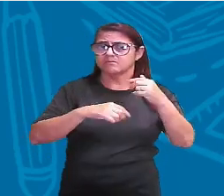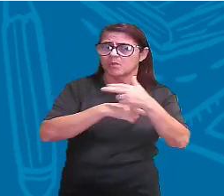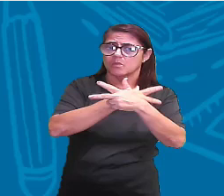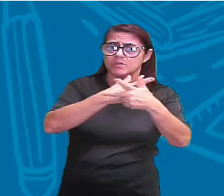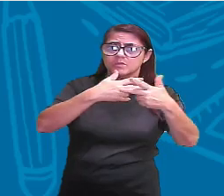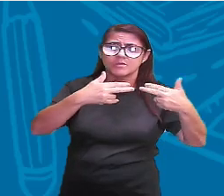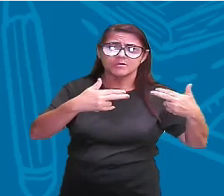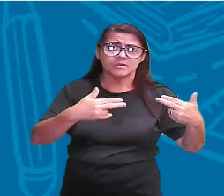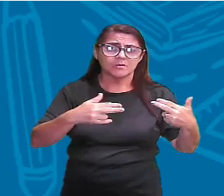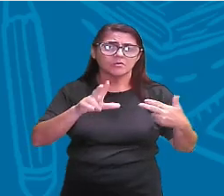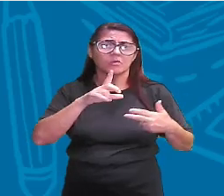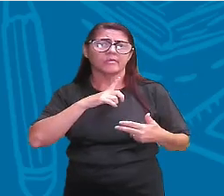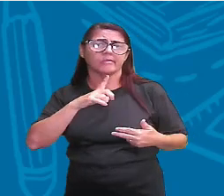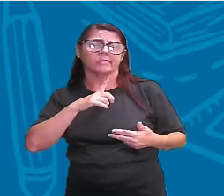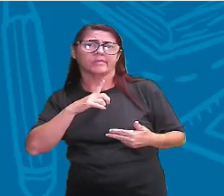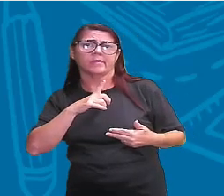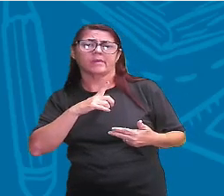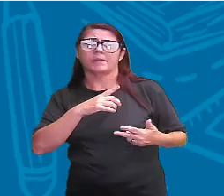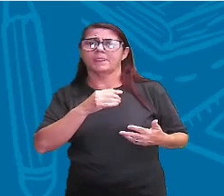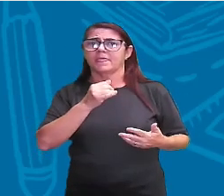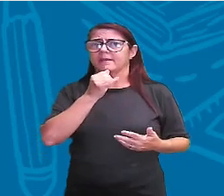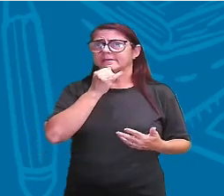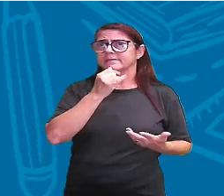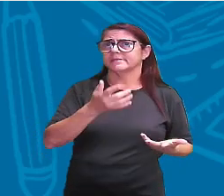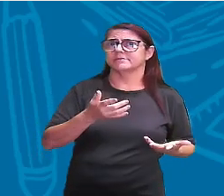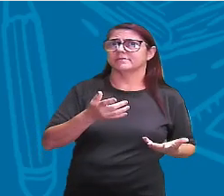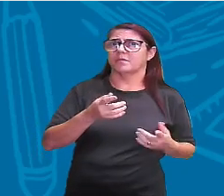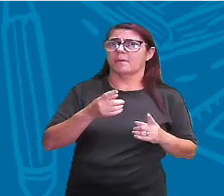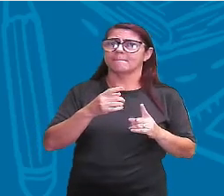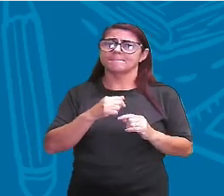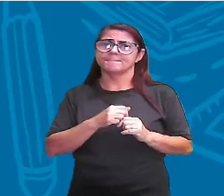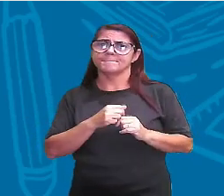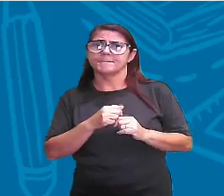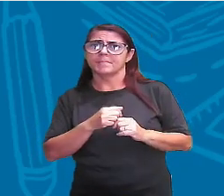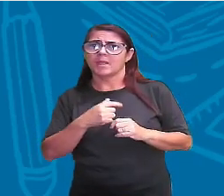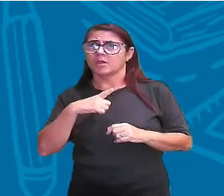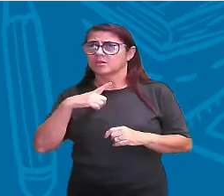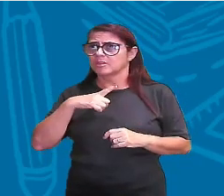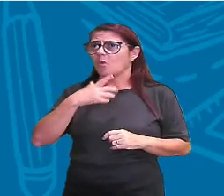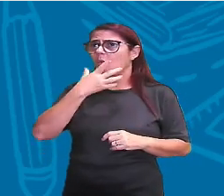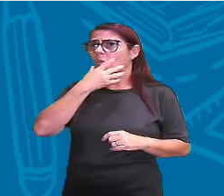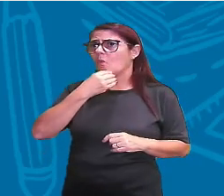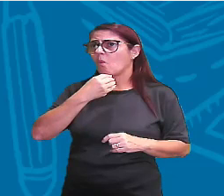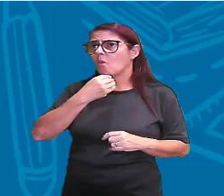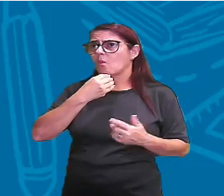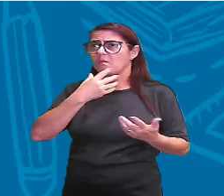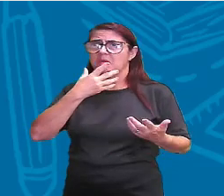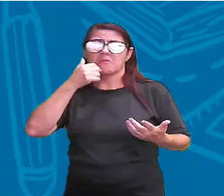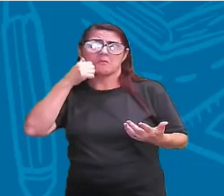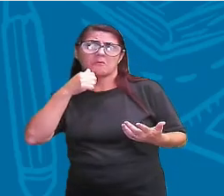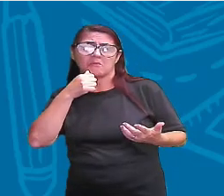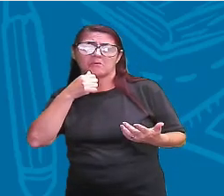tá? Quando a gente tem um bebê e a gente não define o sexo, a gente não fala para a pessoa se é masculino ou feminino, a gente usa it.